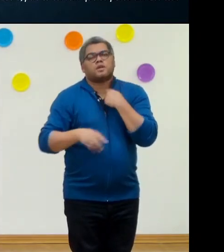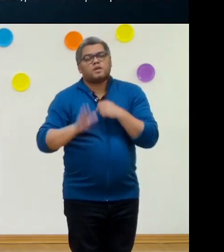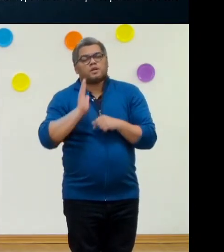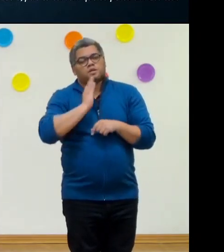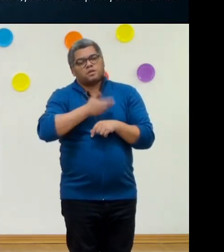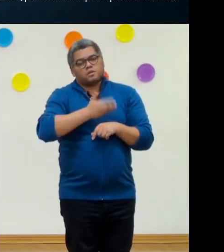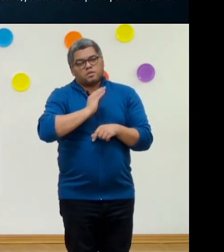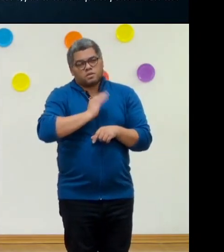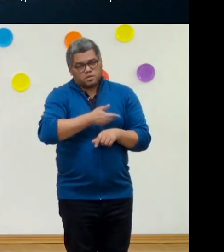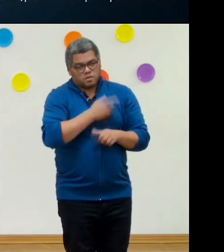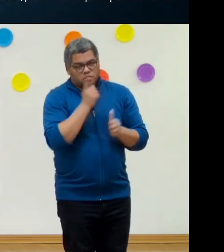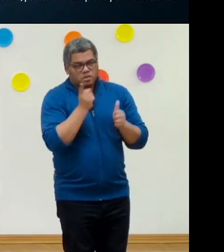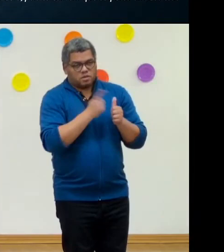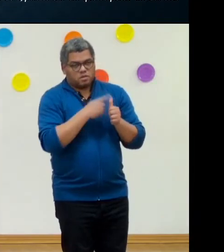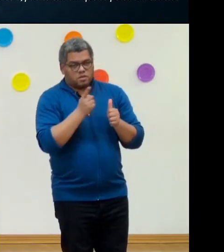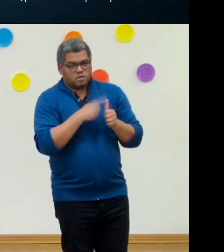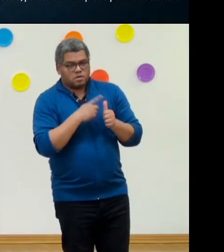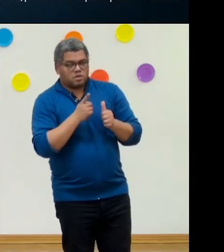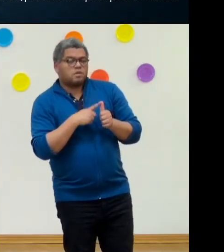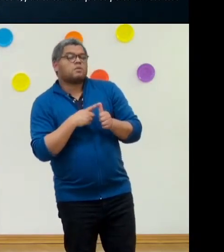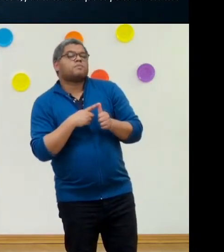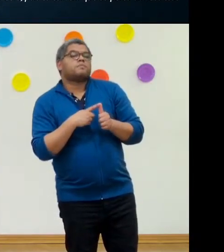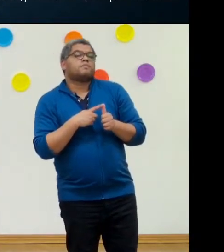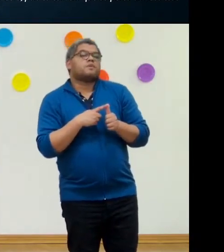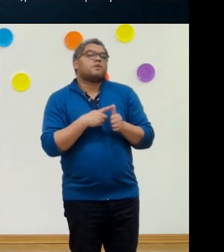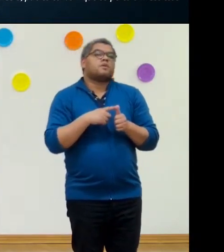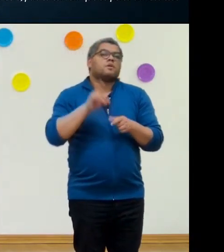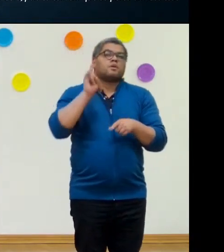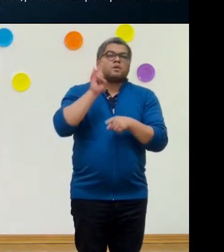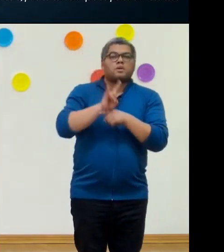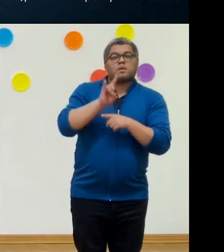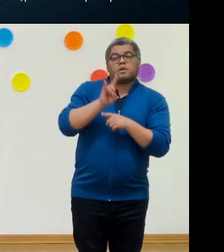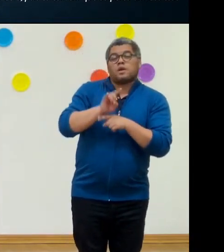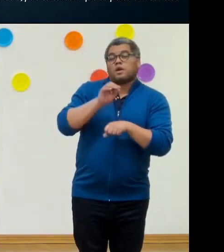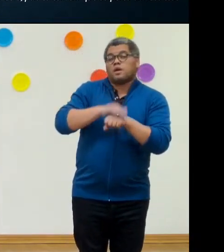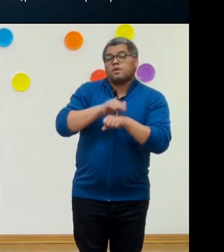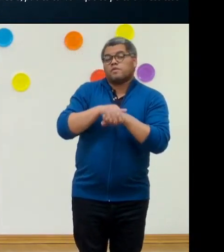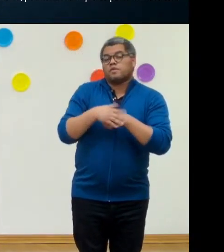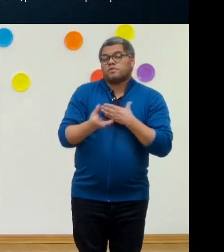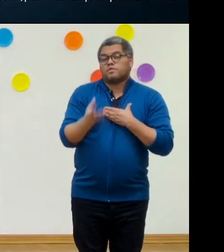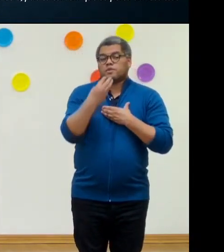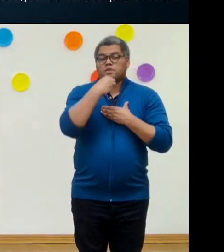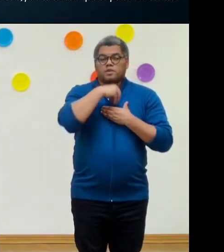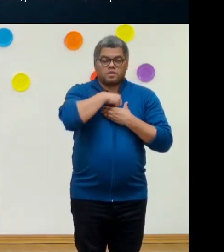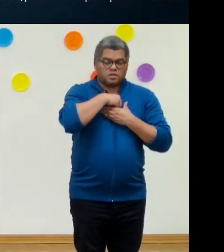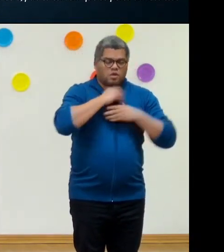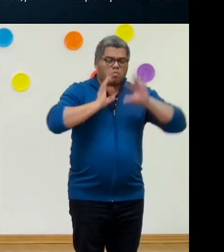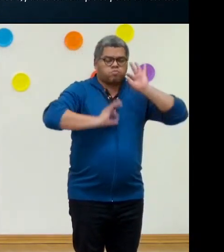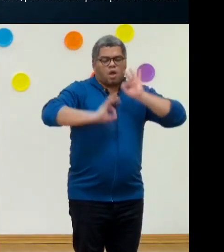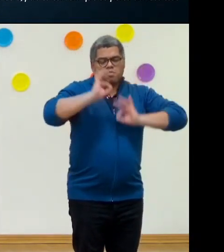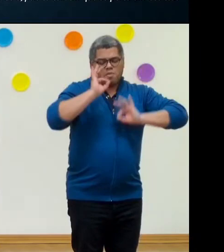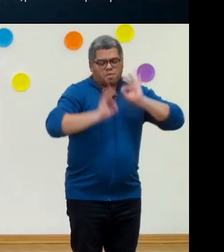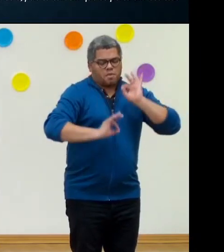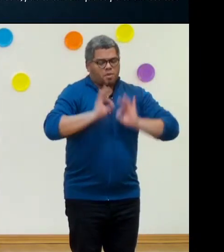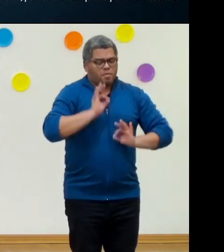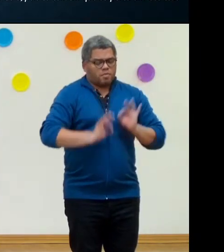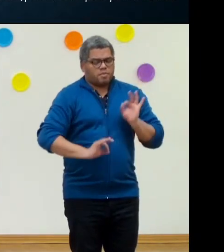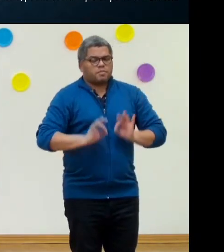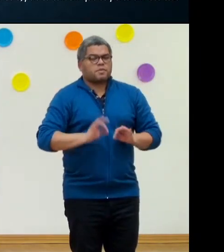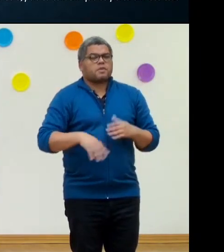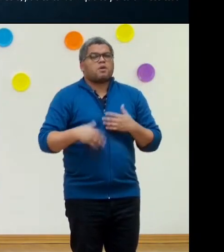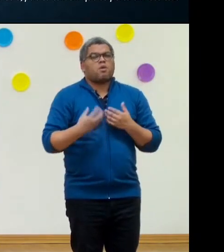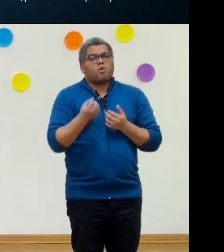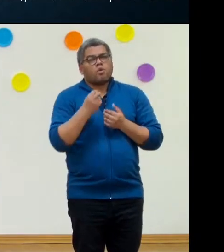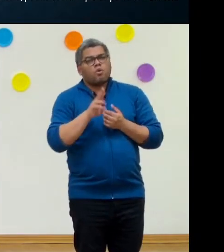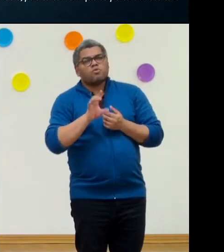Na primeira instância, o adultério é cometido lá dentro. Tramar e planejar, ou